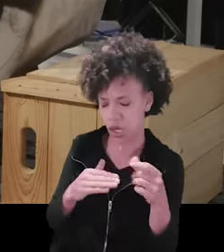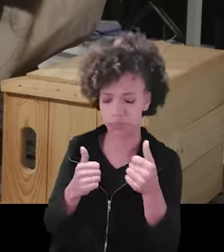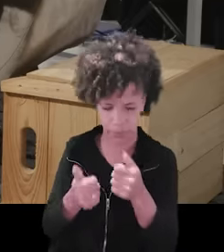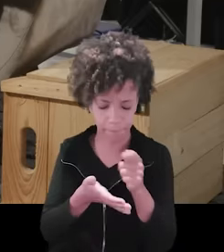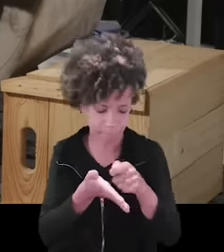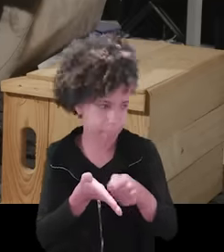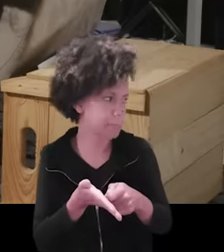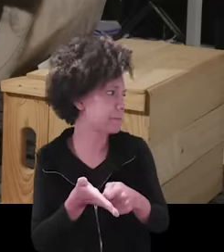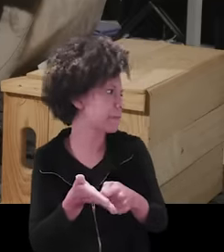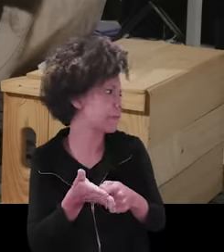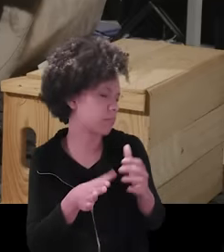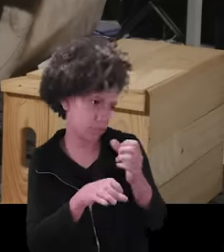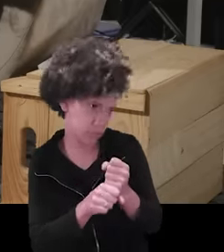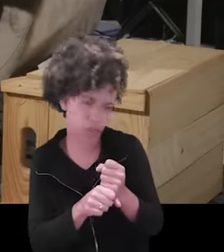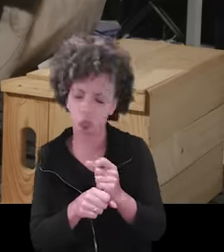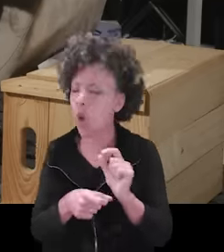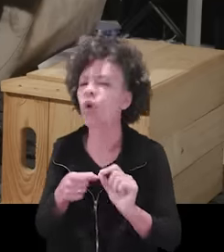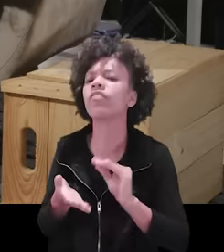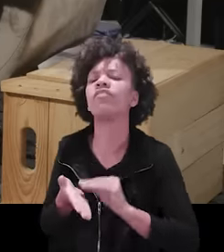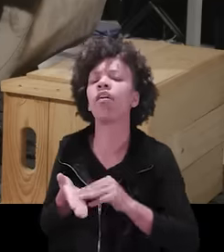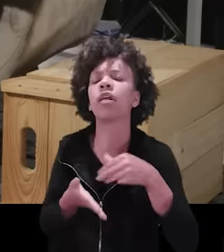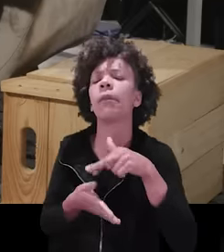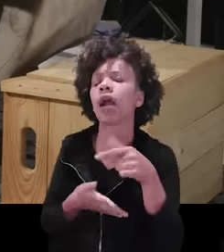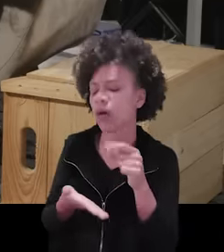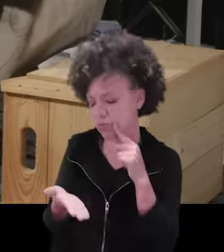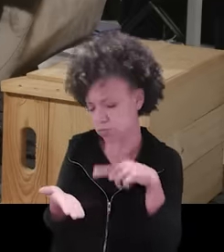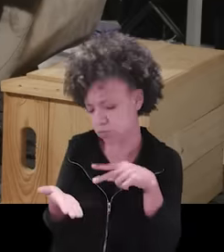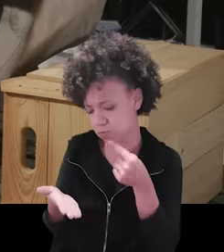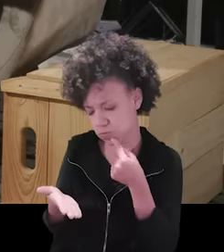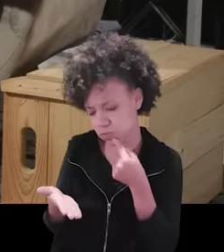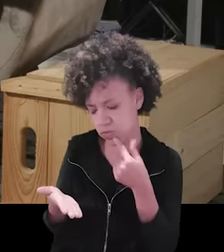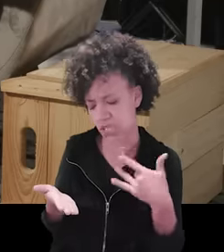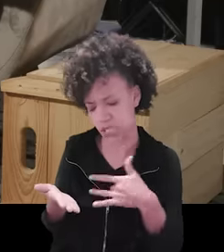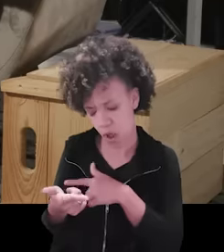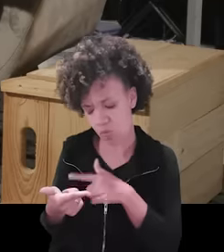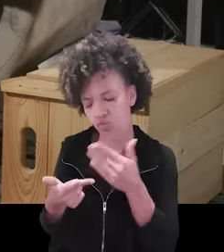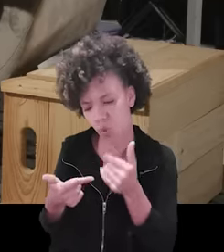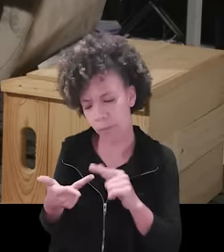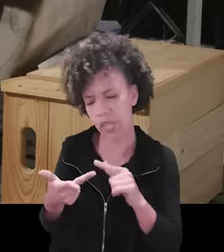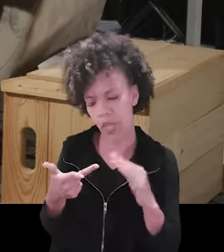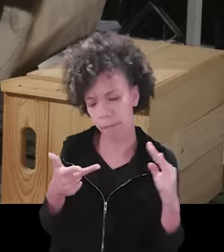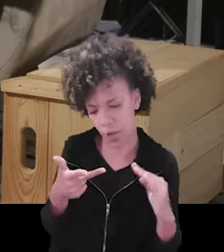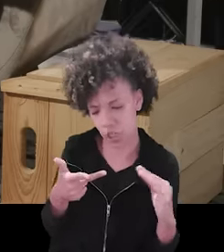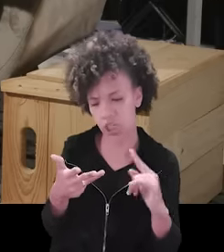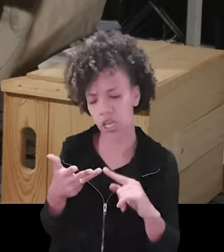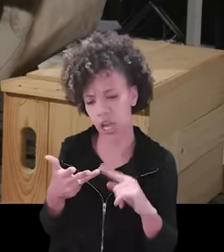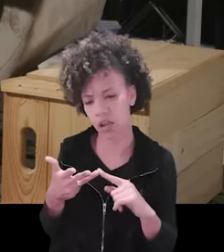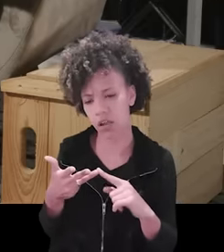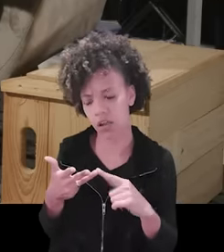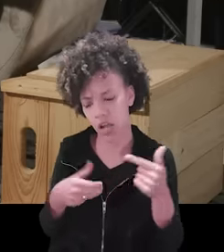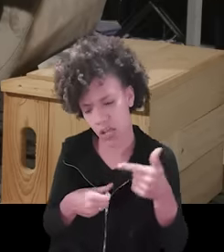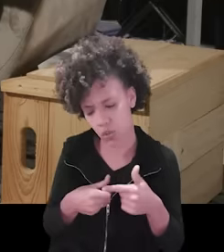vão dando bem pouco que mais falta aqui o Marcão e foi saúde foi comida foi moradia